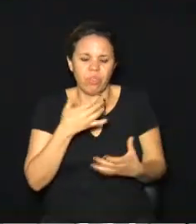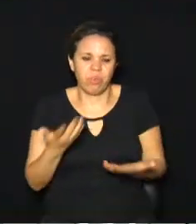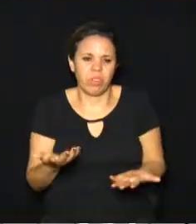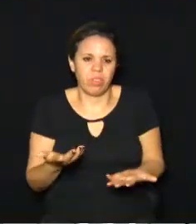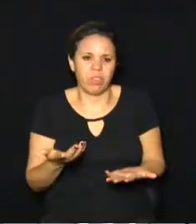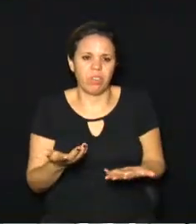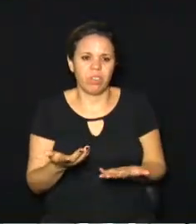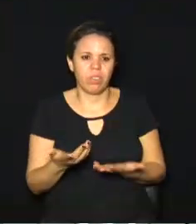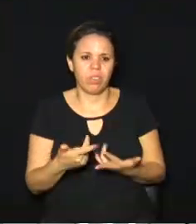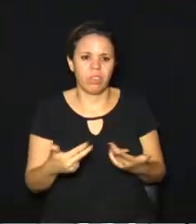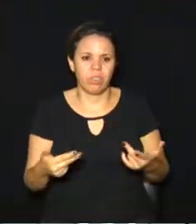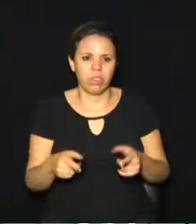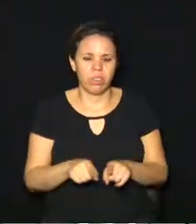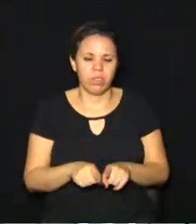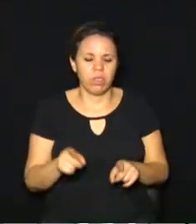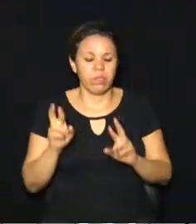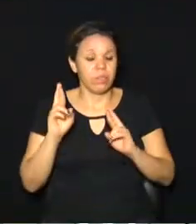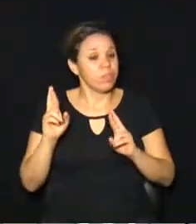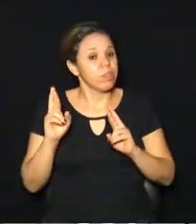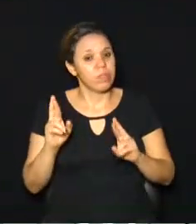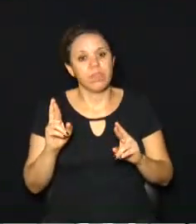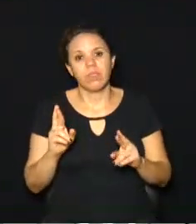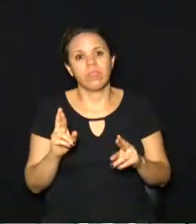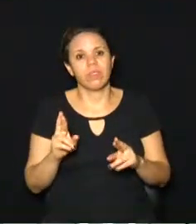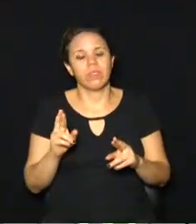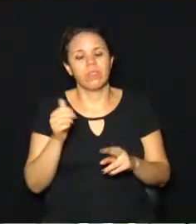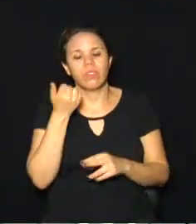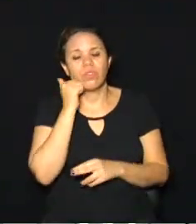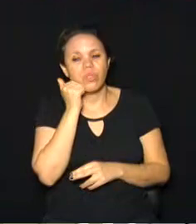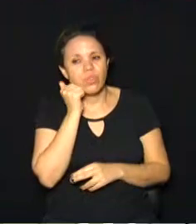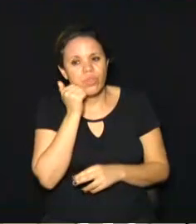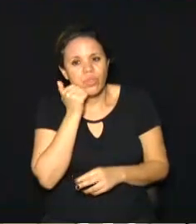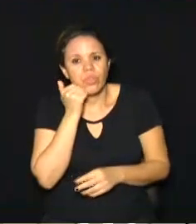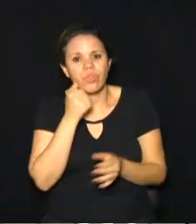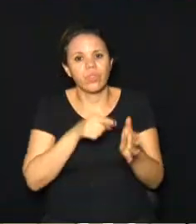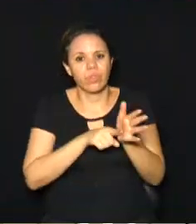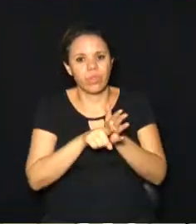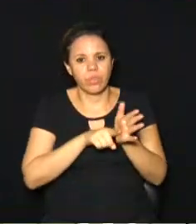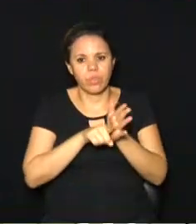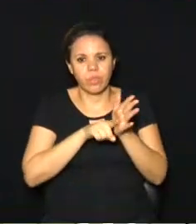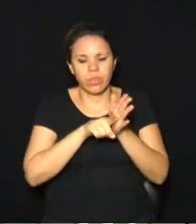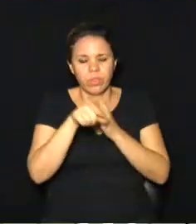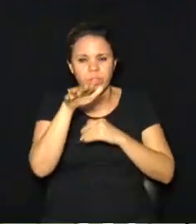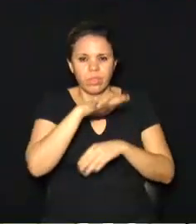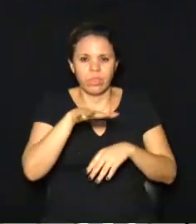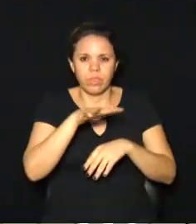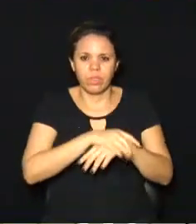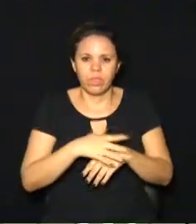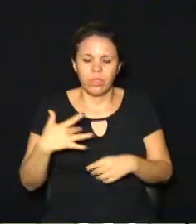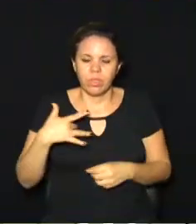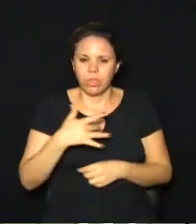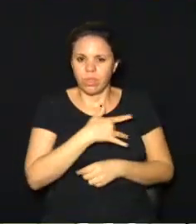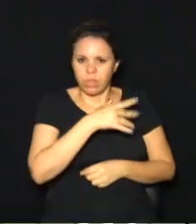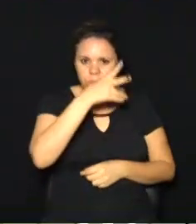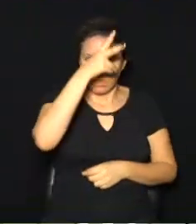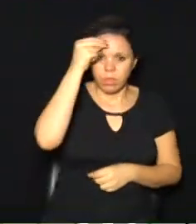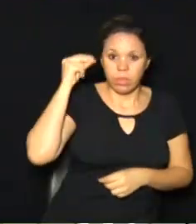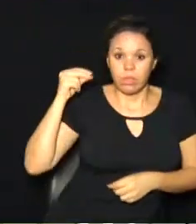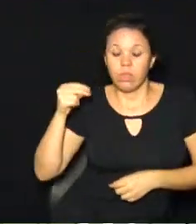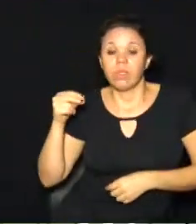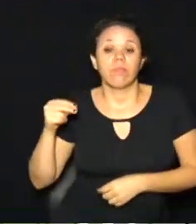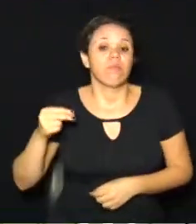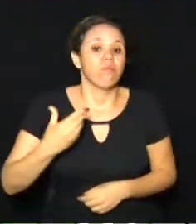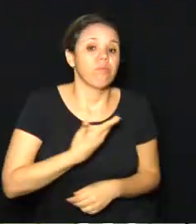tem acontecido e espera que a ciência, que a saúde pública, as